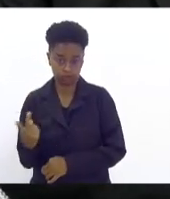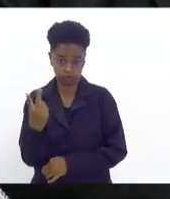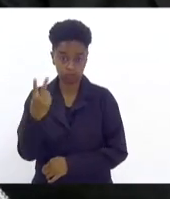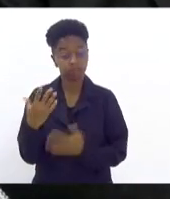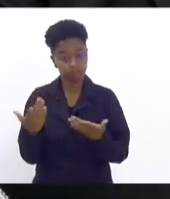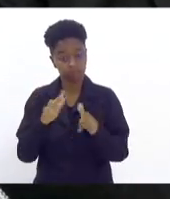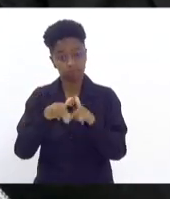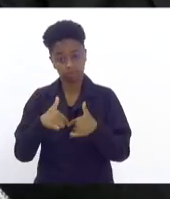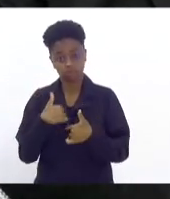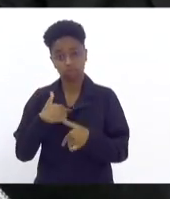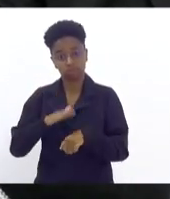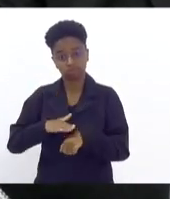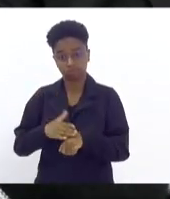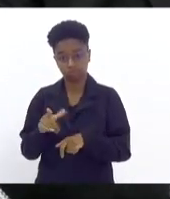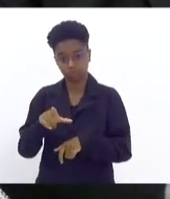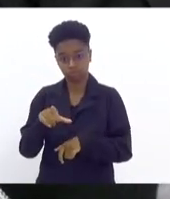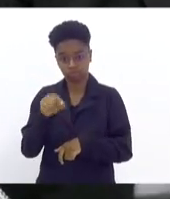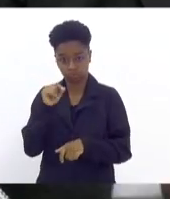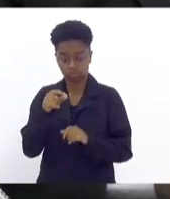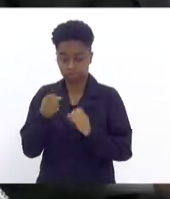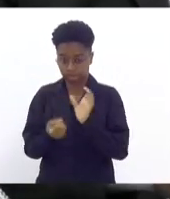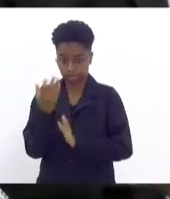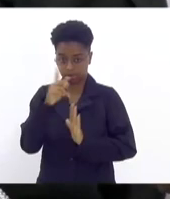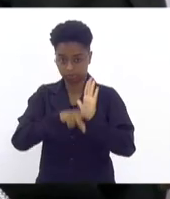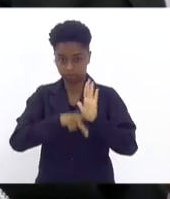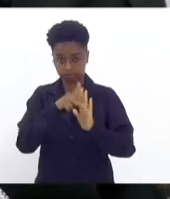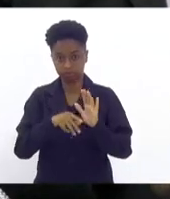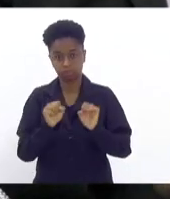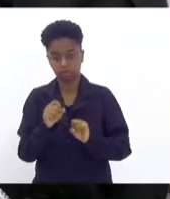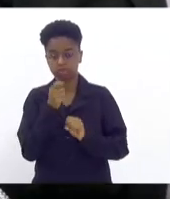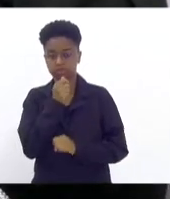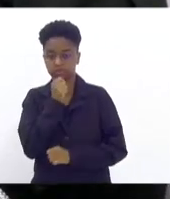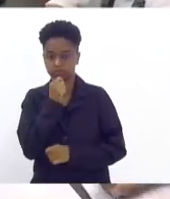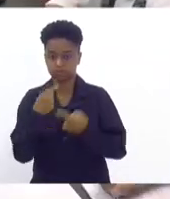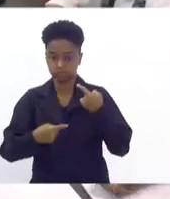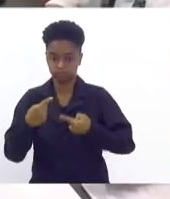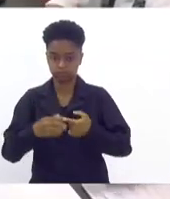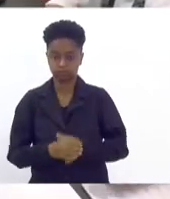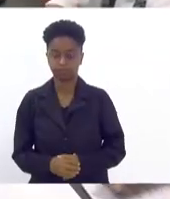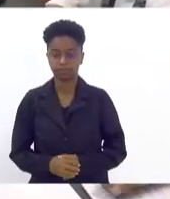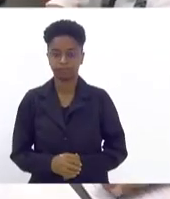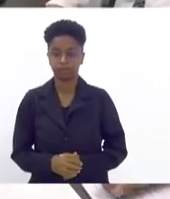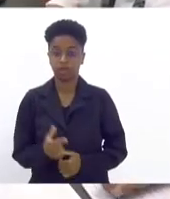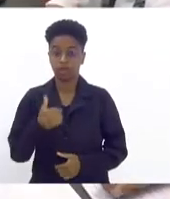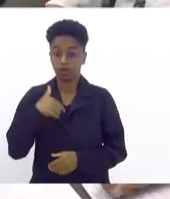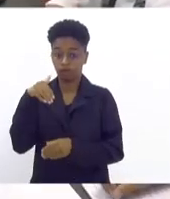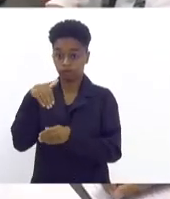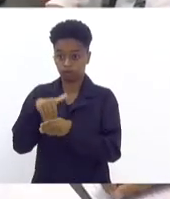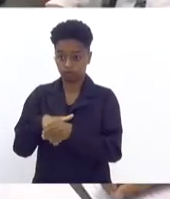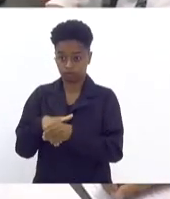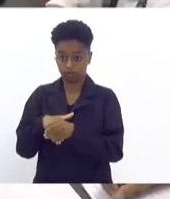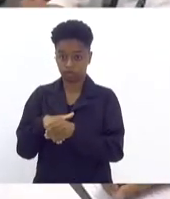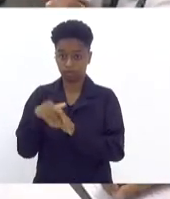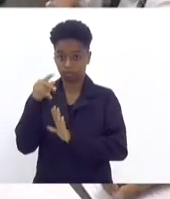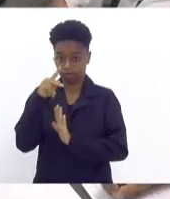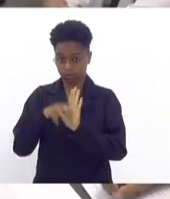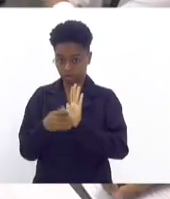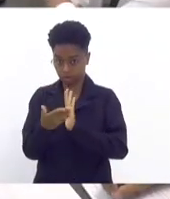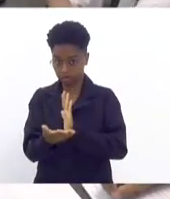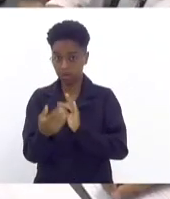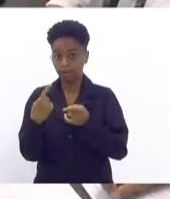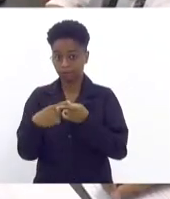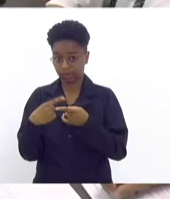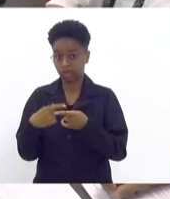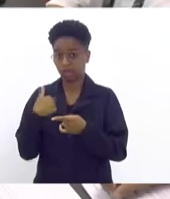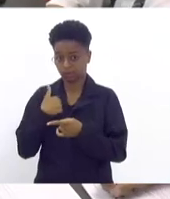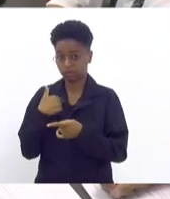baseei. Em discussão ainda, para, deputado para Carlos Mink. Eu vou votar com o projeto, Vossa Excelência, até porque, como